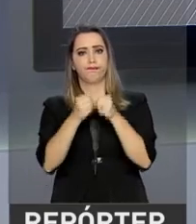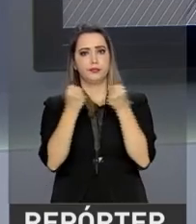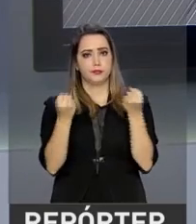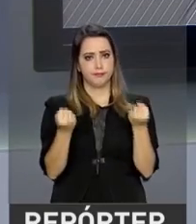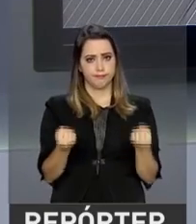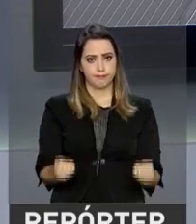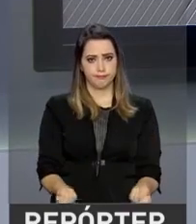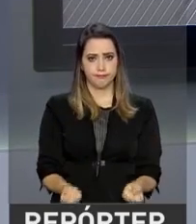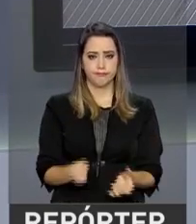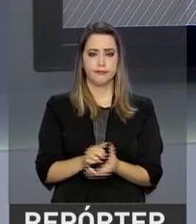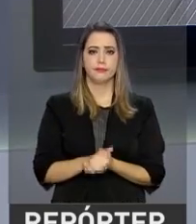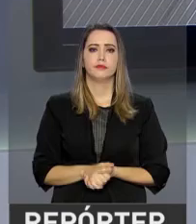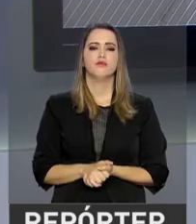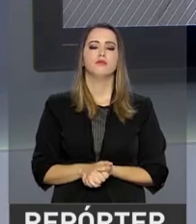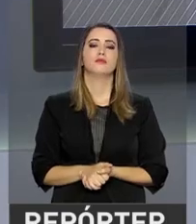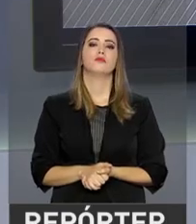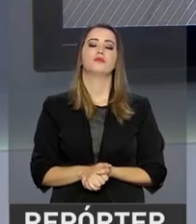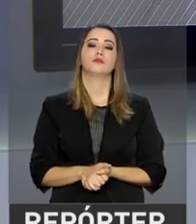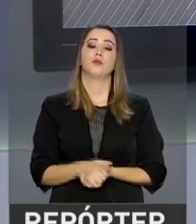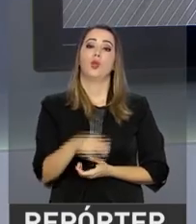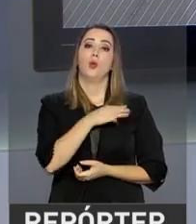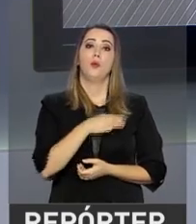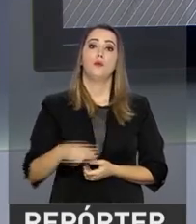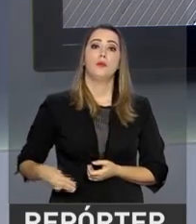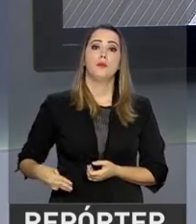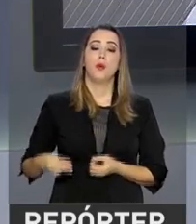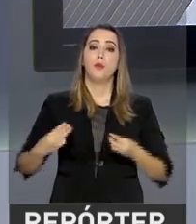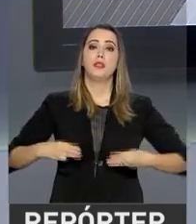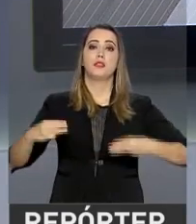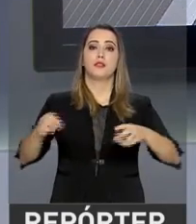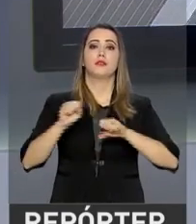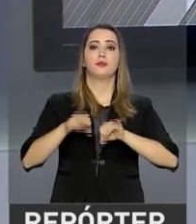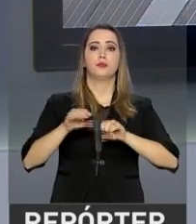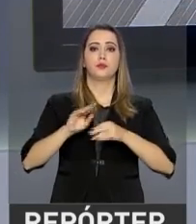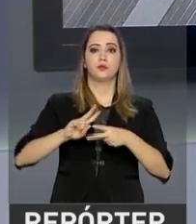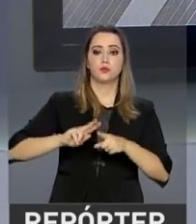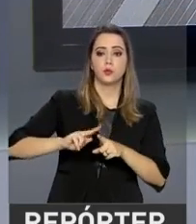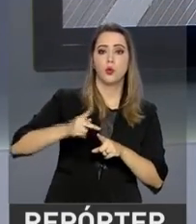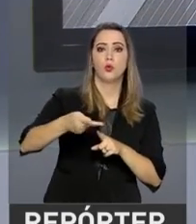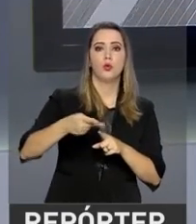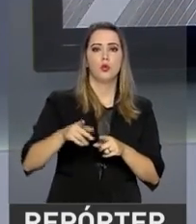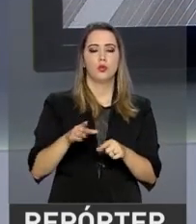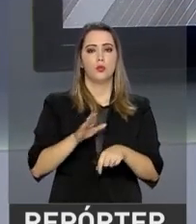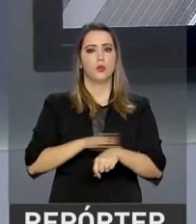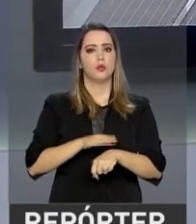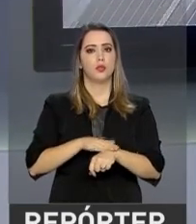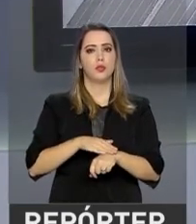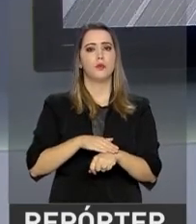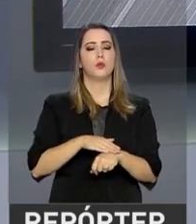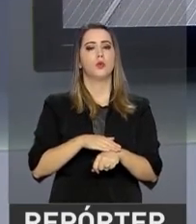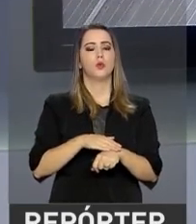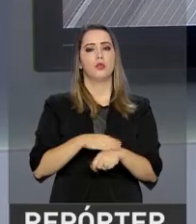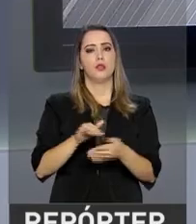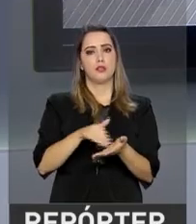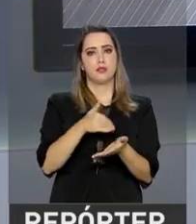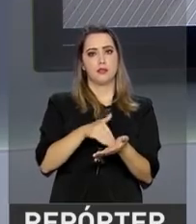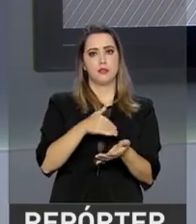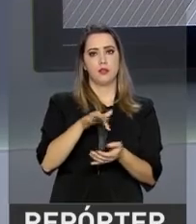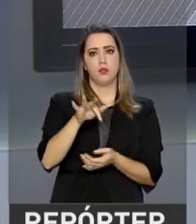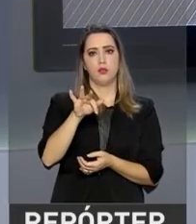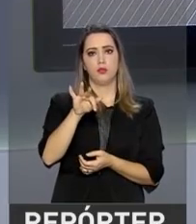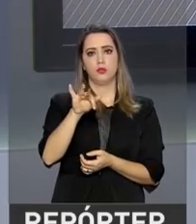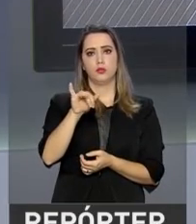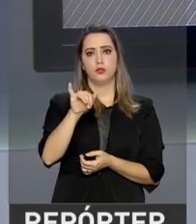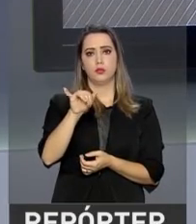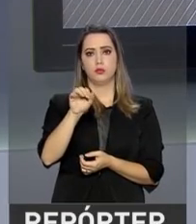o ministério da educação prorrogou mais uma vez o prazo para inscrição no fies seleção agora os candidatos têm